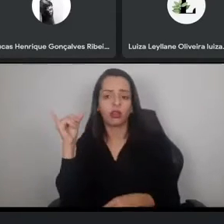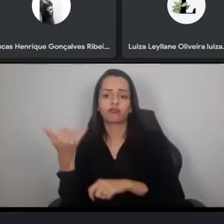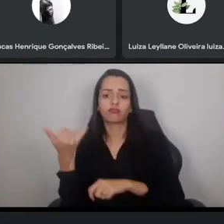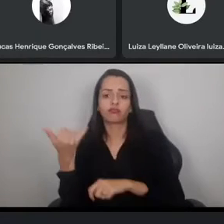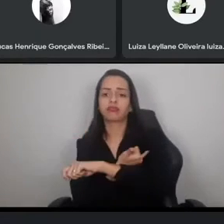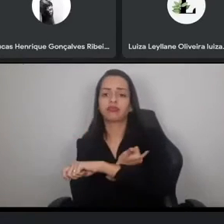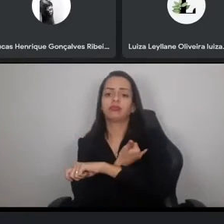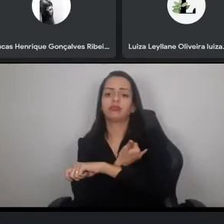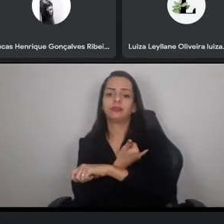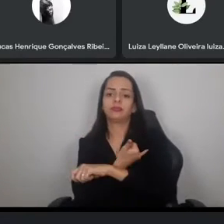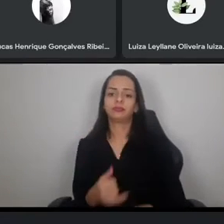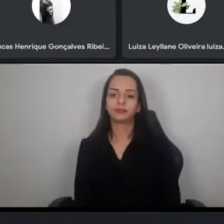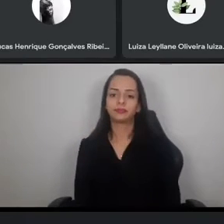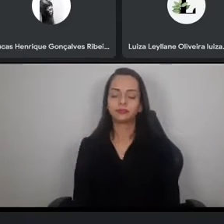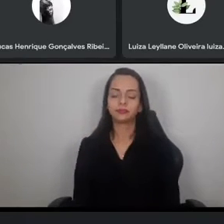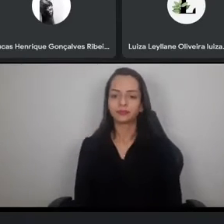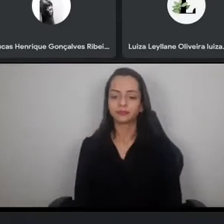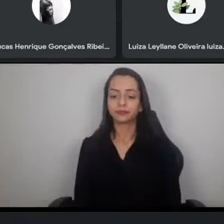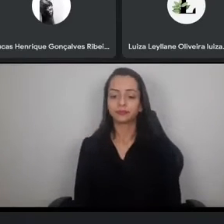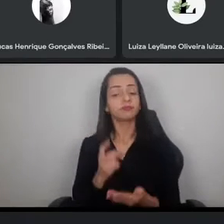Devemos também sempre instalar